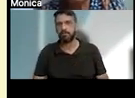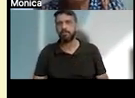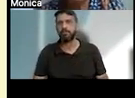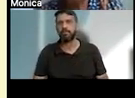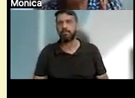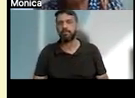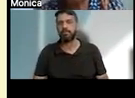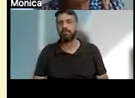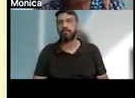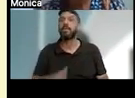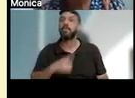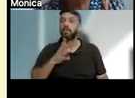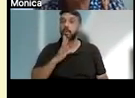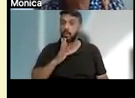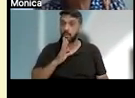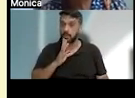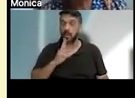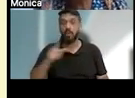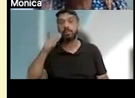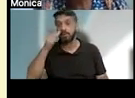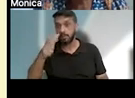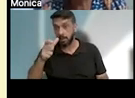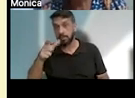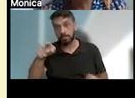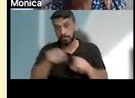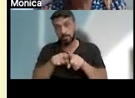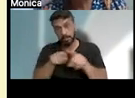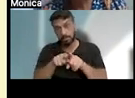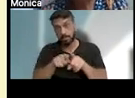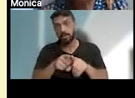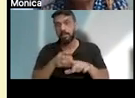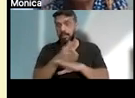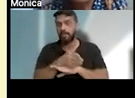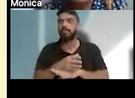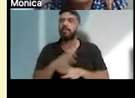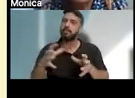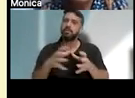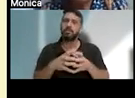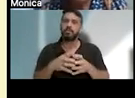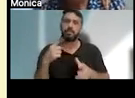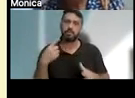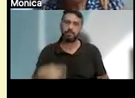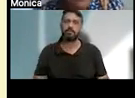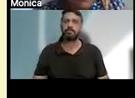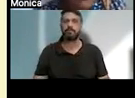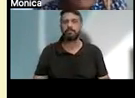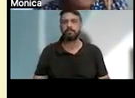que conheça alguém ou se estiverem interessados, podem se unir a gente. Então, eu